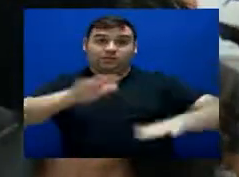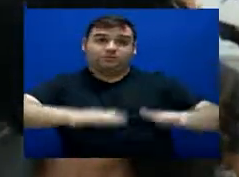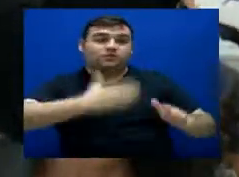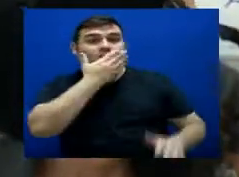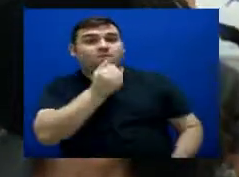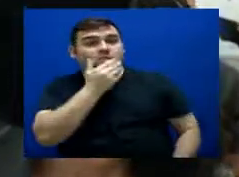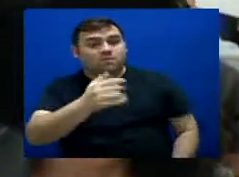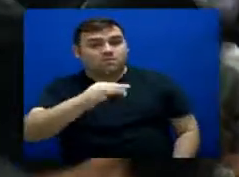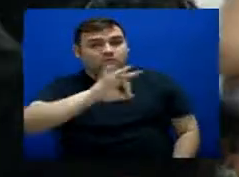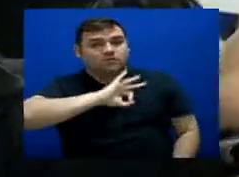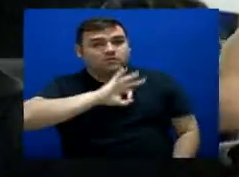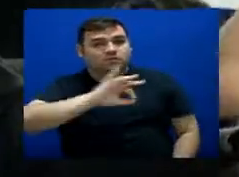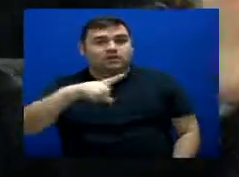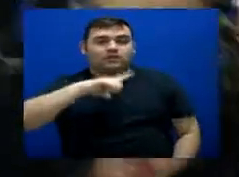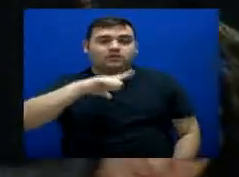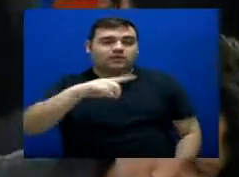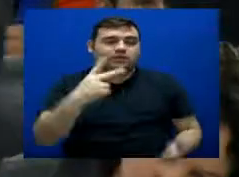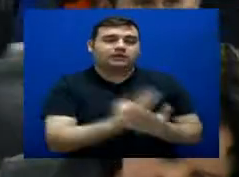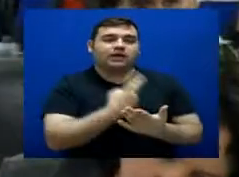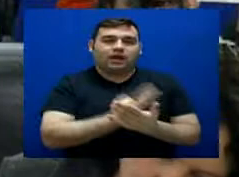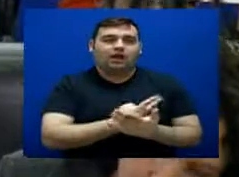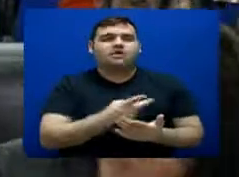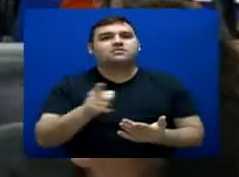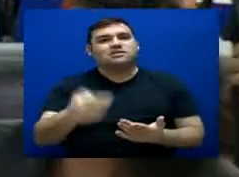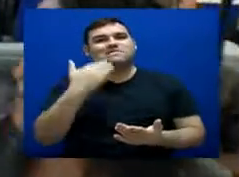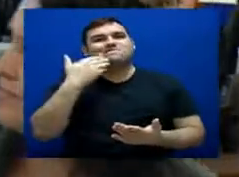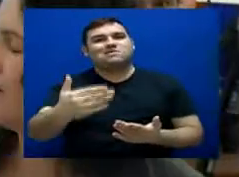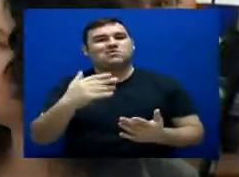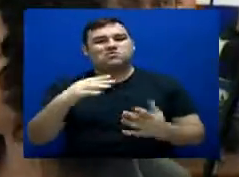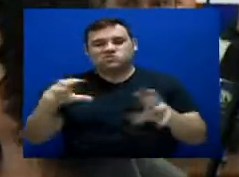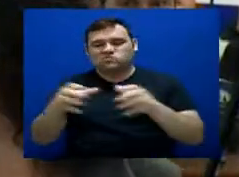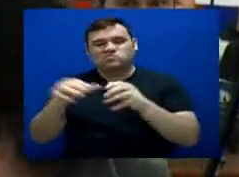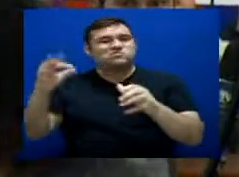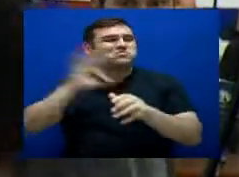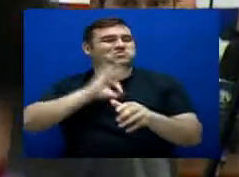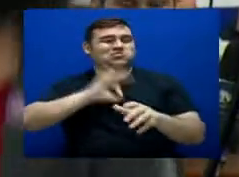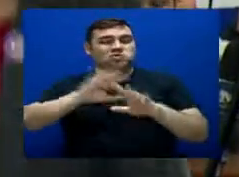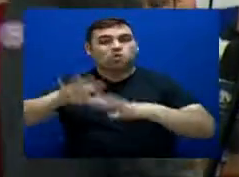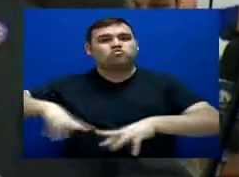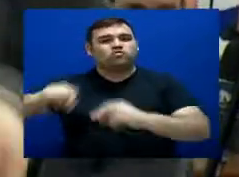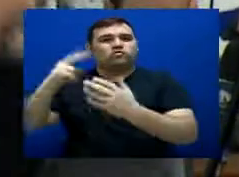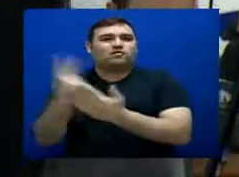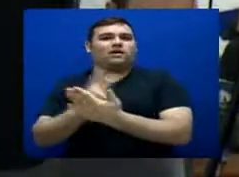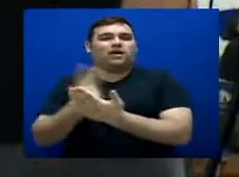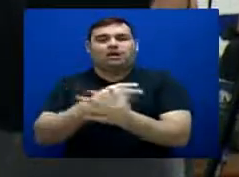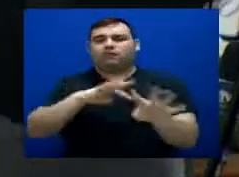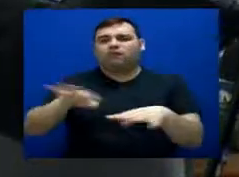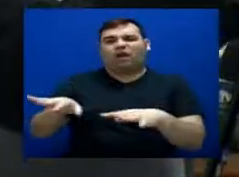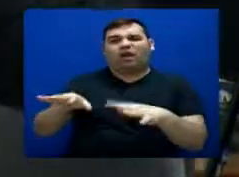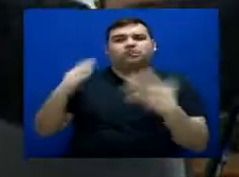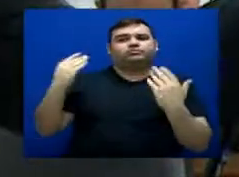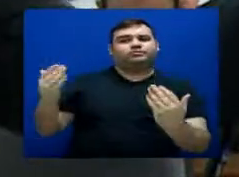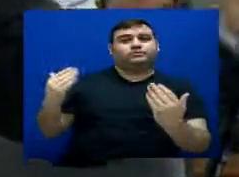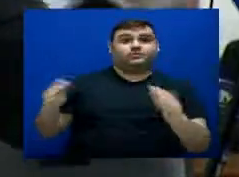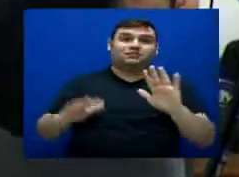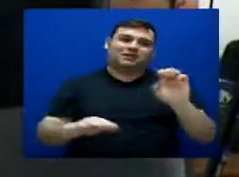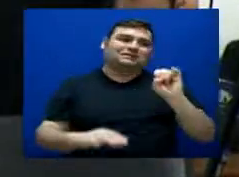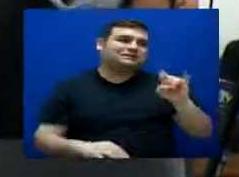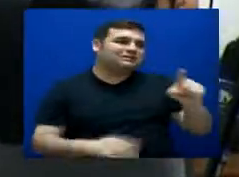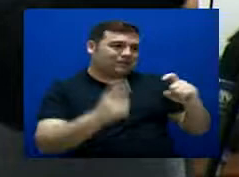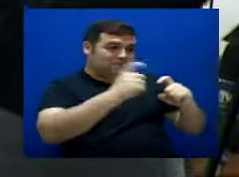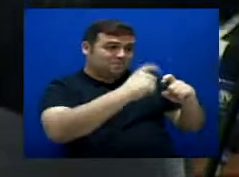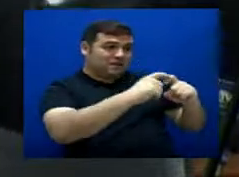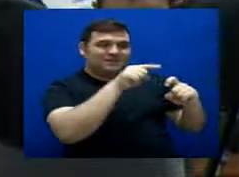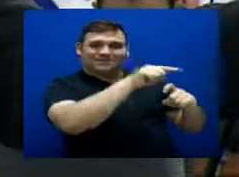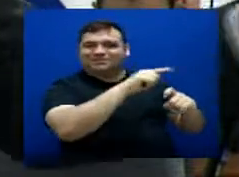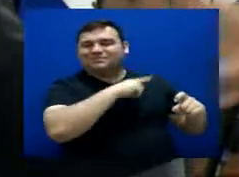ou um policial civil se envolve com algo ilícito, é esse que vem sujar o nome da corporação. Eventualmente, se um médico em específico, um